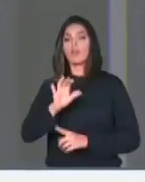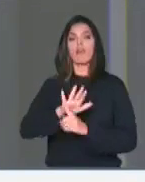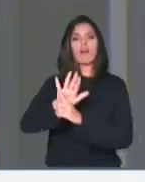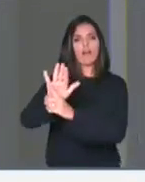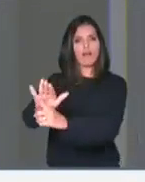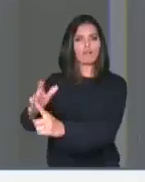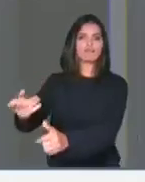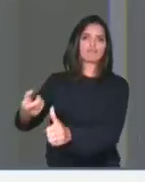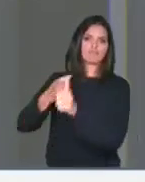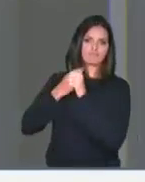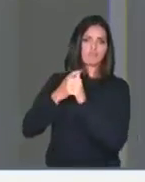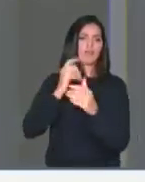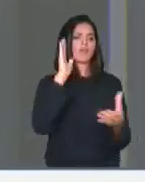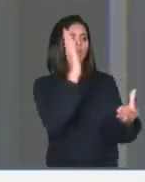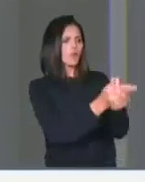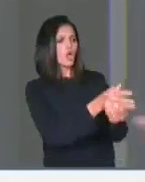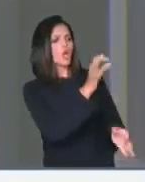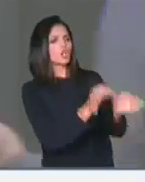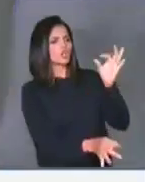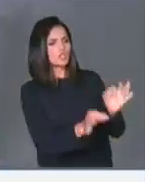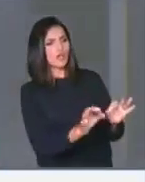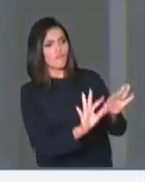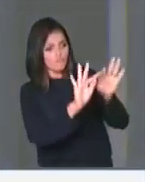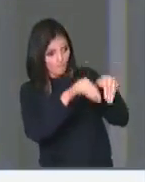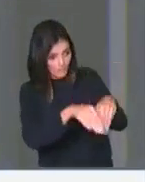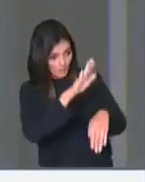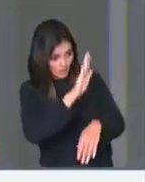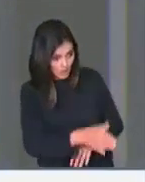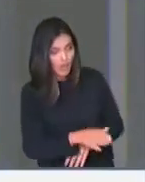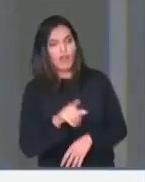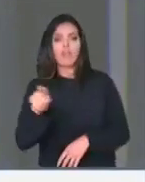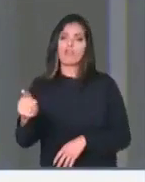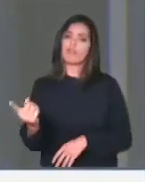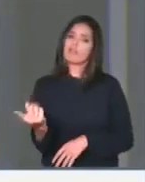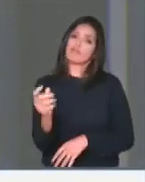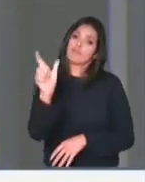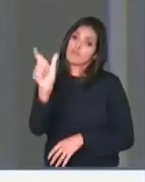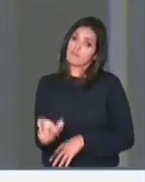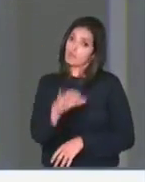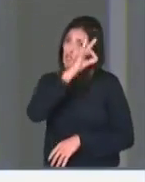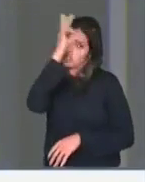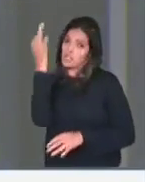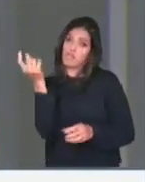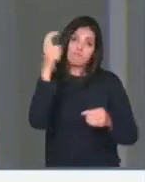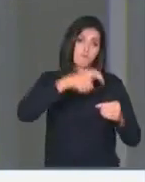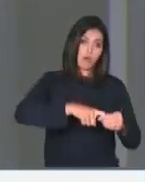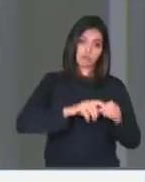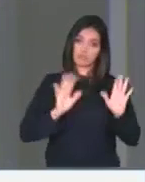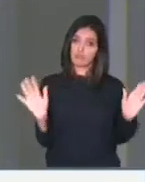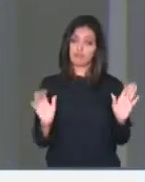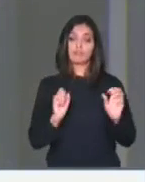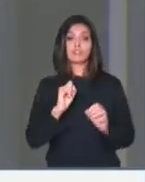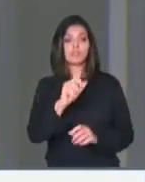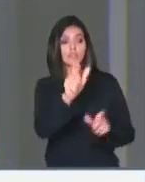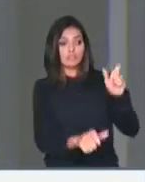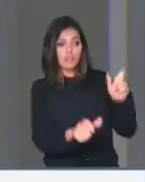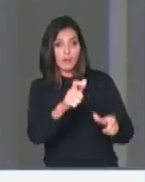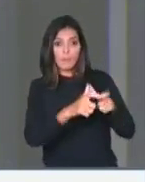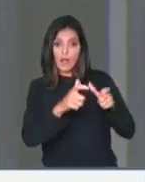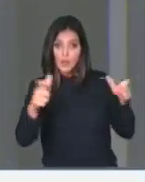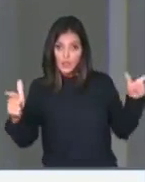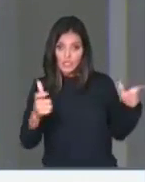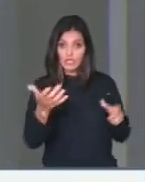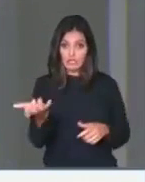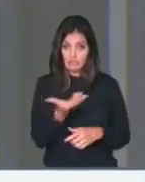seja continuado que o processo seja tem dado ou que aqueles que entendam que a manutenção